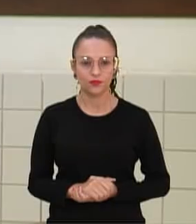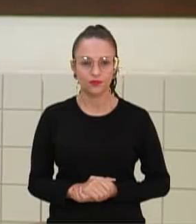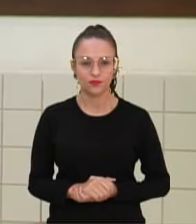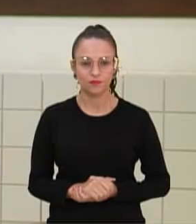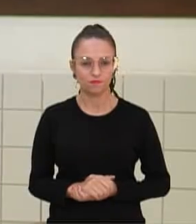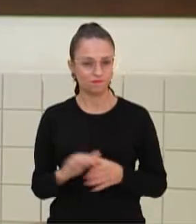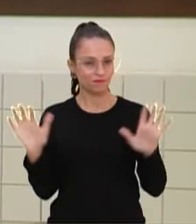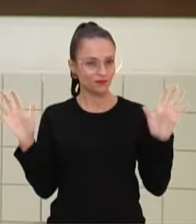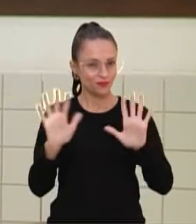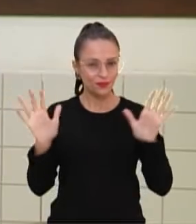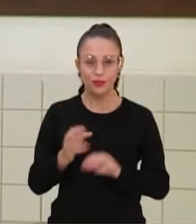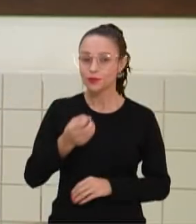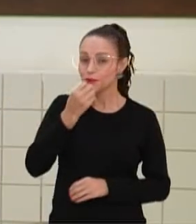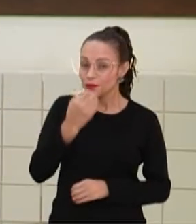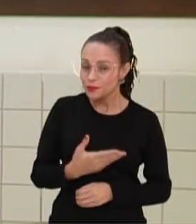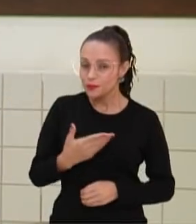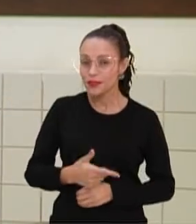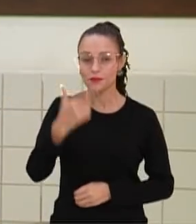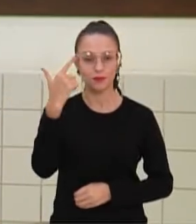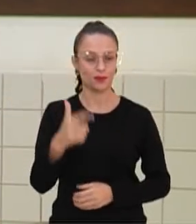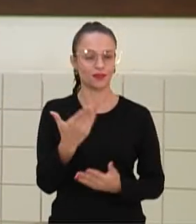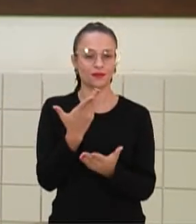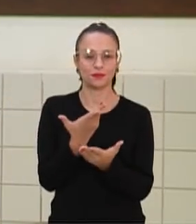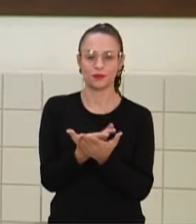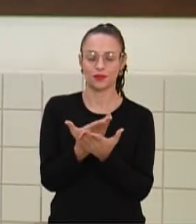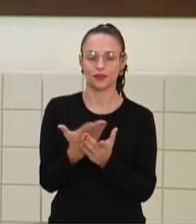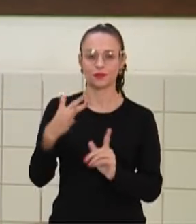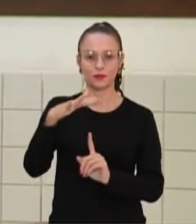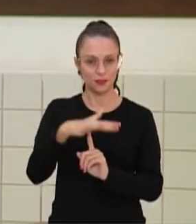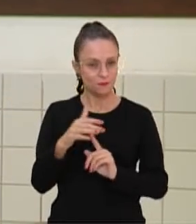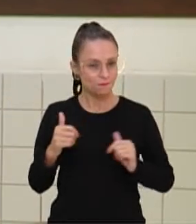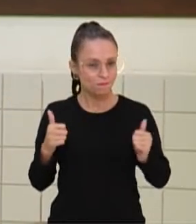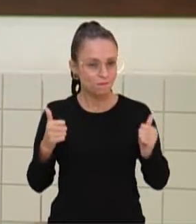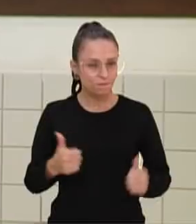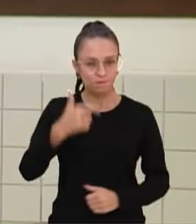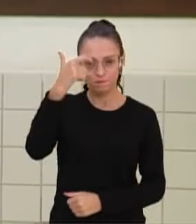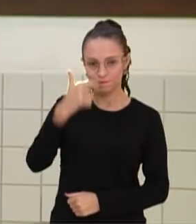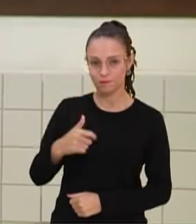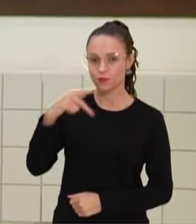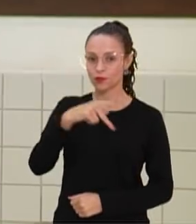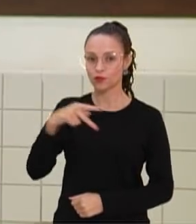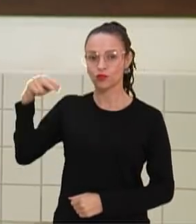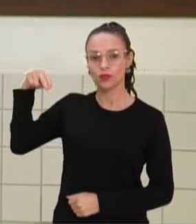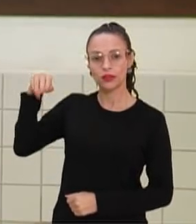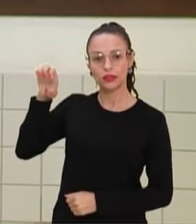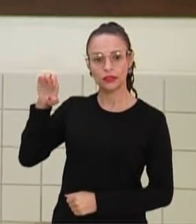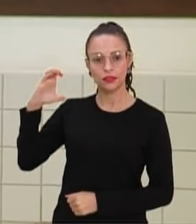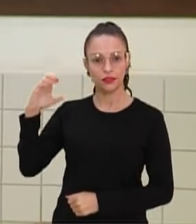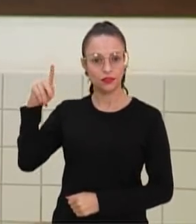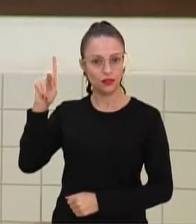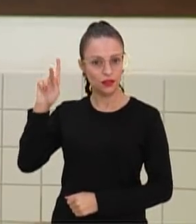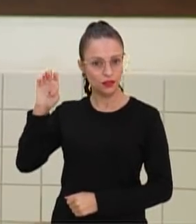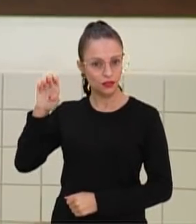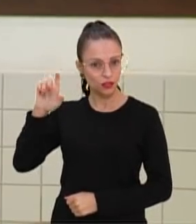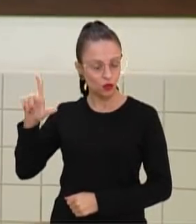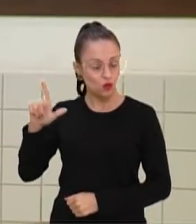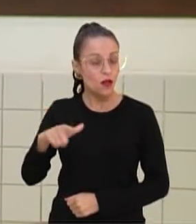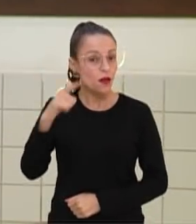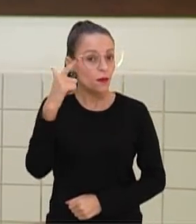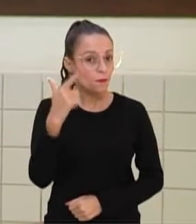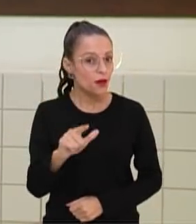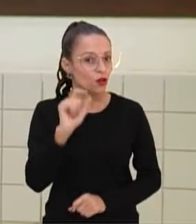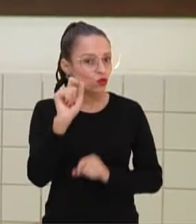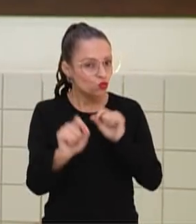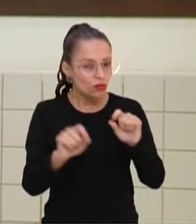Muito bem, vamos a mais uma aula Paraná. É isso aí, professor Neckel, e nós vamos trabalhar mais uma